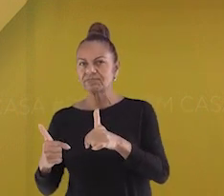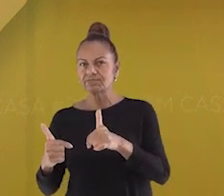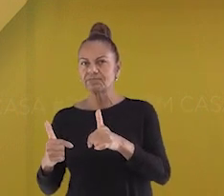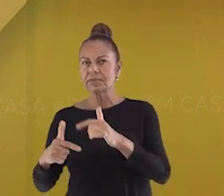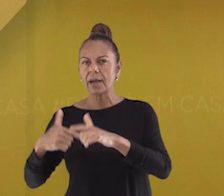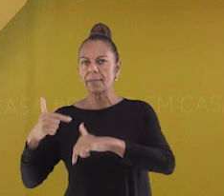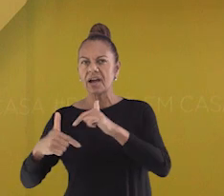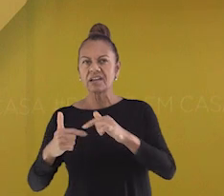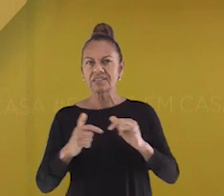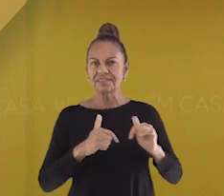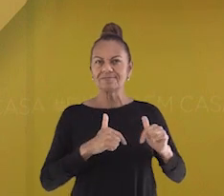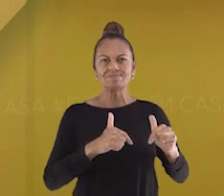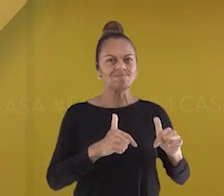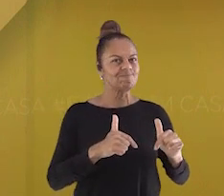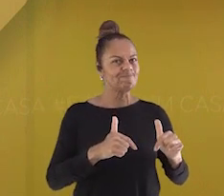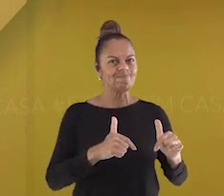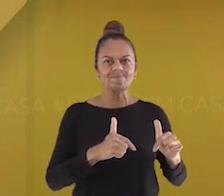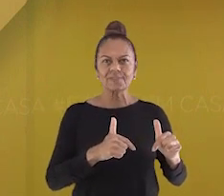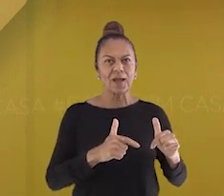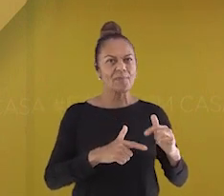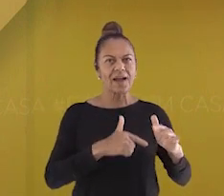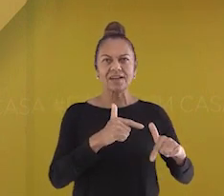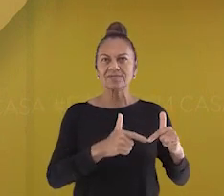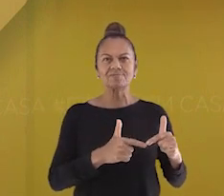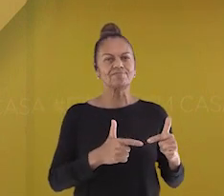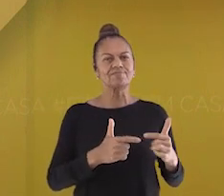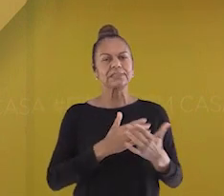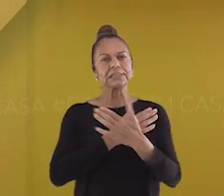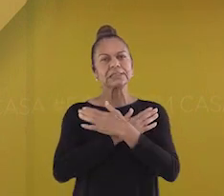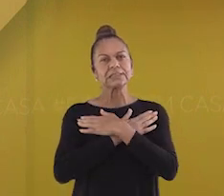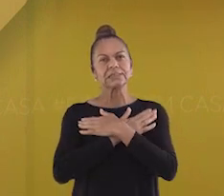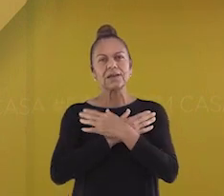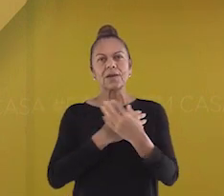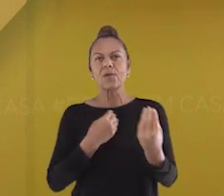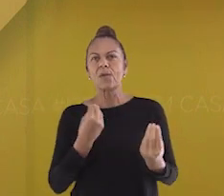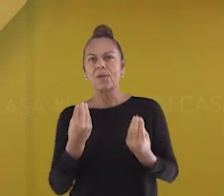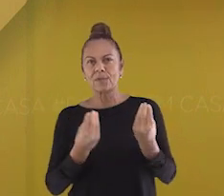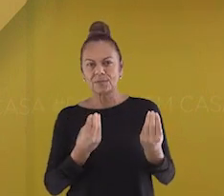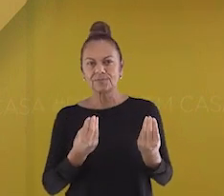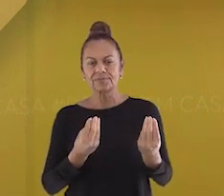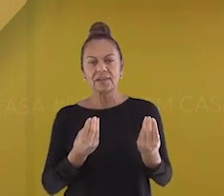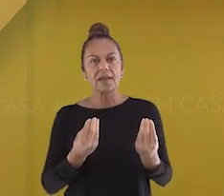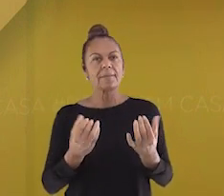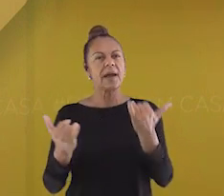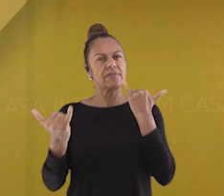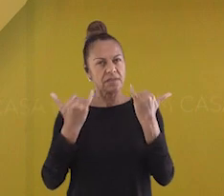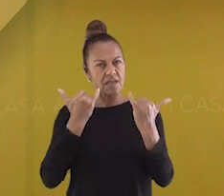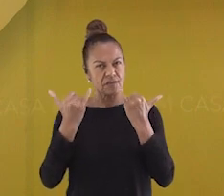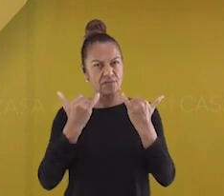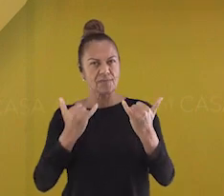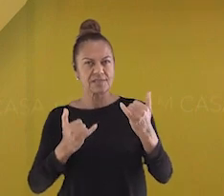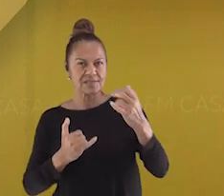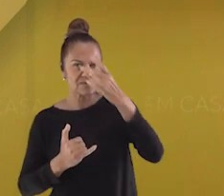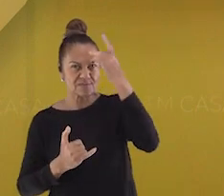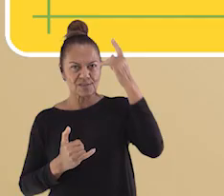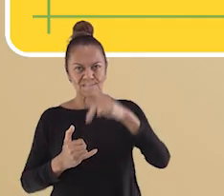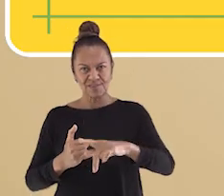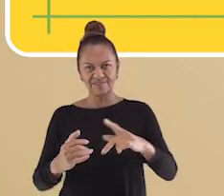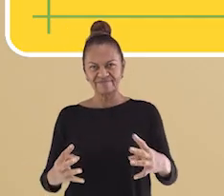refletem sobre essas questões, vou dar um recado a todos que estão nos acompanhando aqui no Dever em Casa na